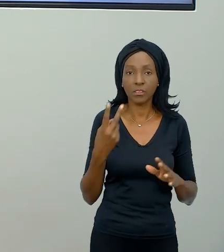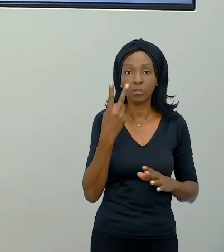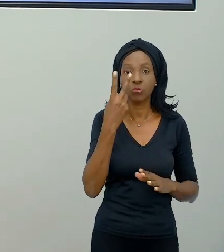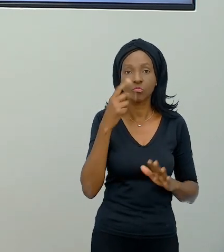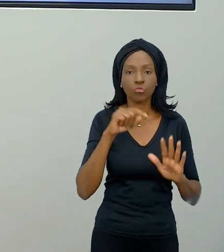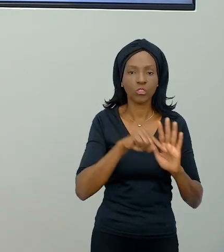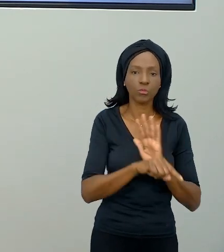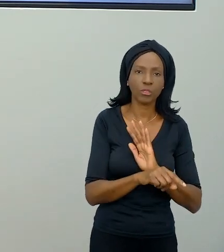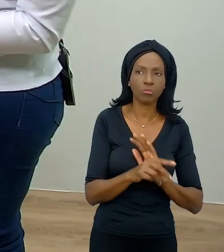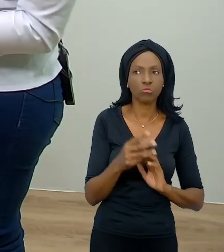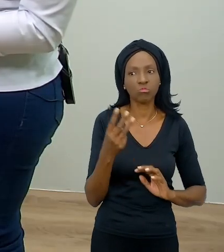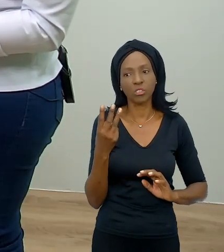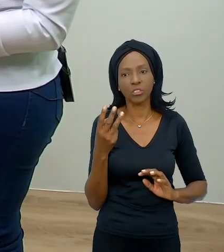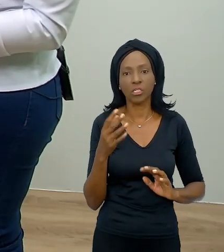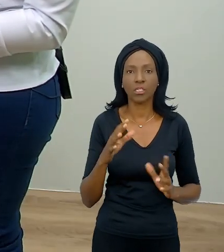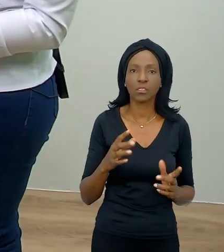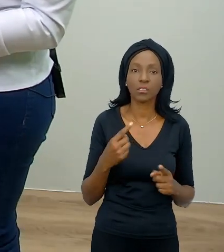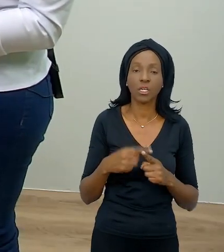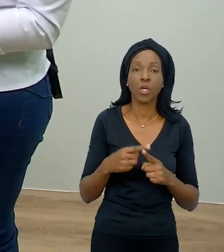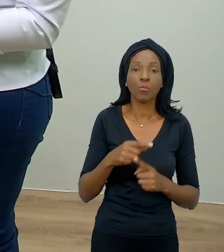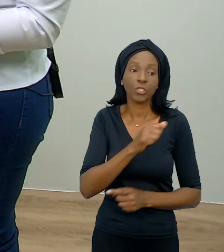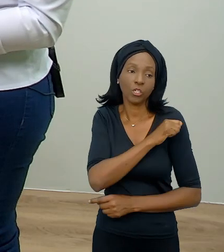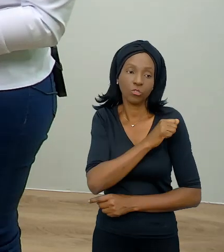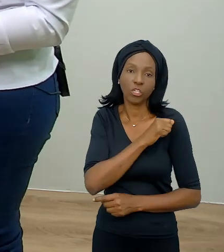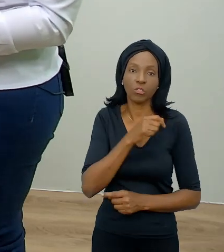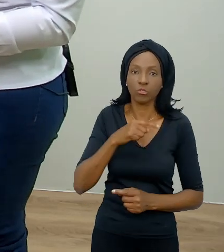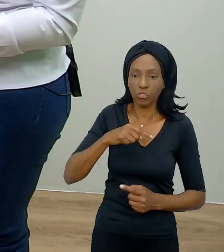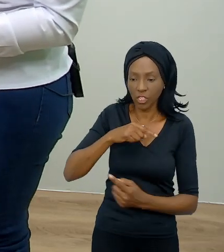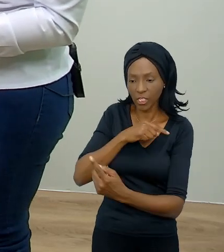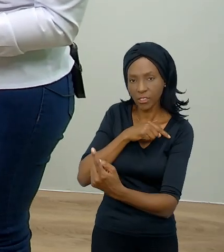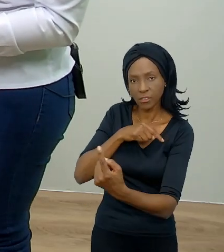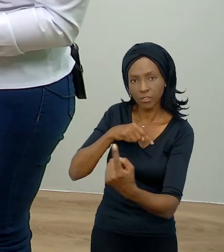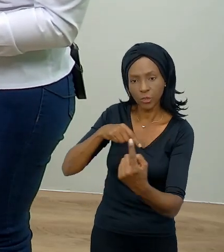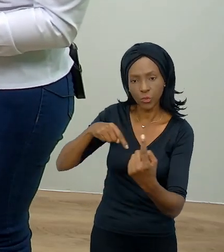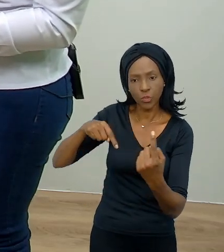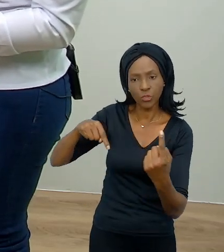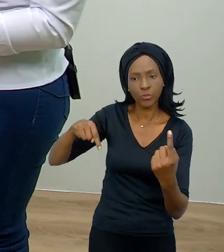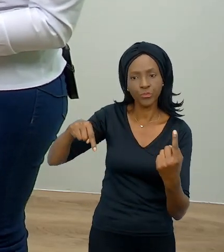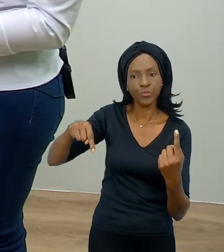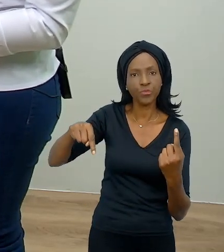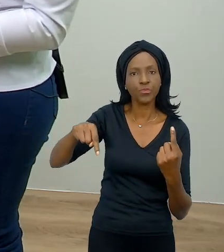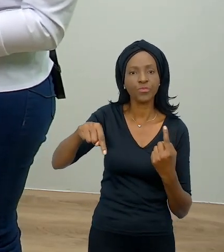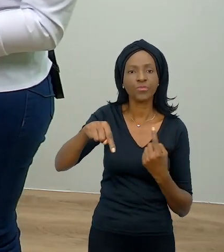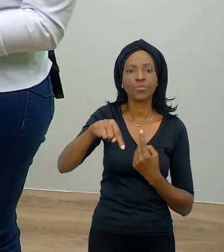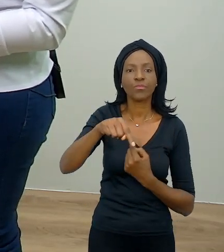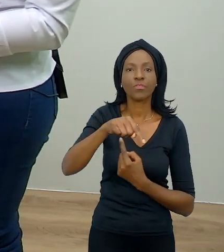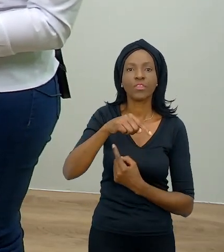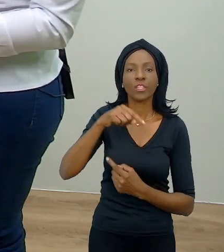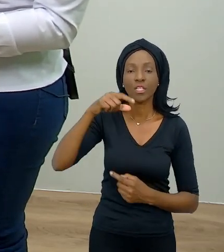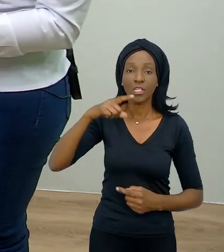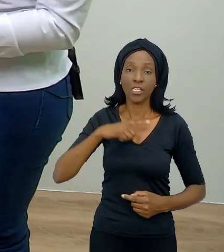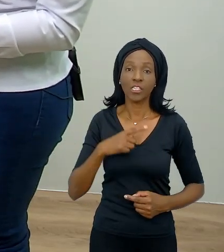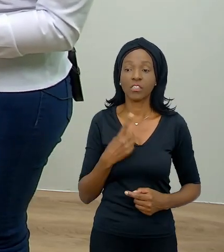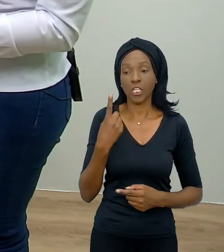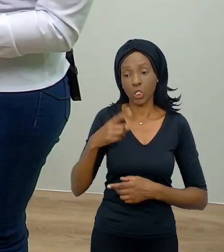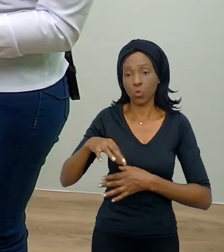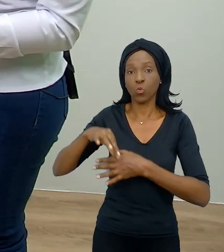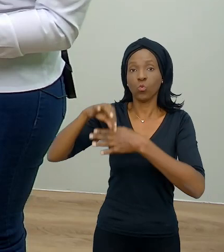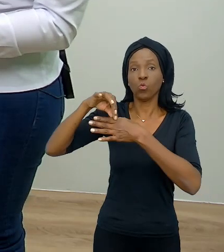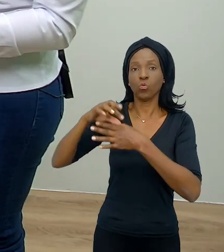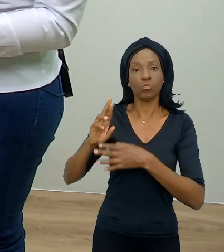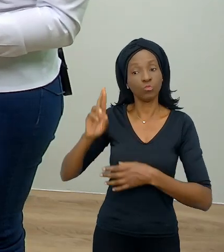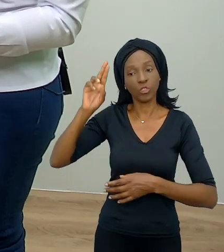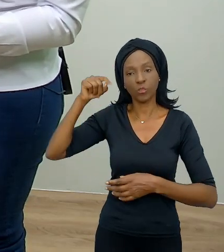professora Jaqueline, porque daí os alunos vão passando, vão rotacionando e ali está fixo o anfitrião, né, e no caso